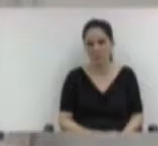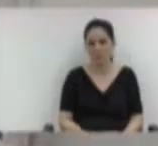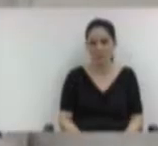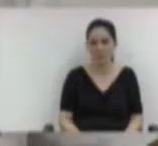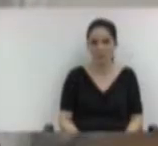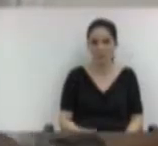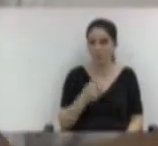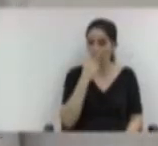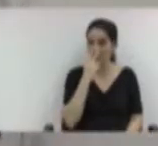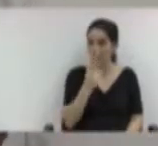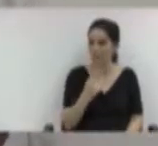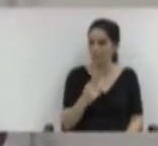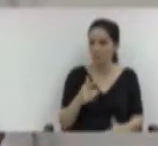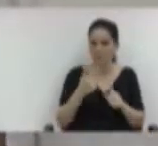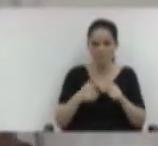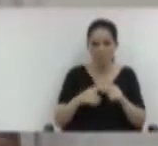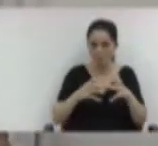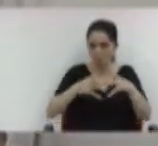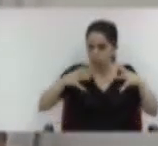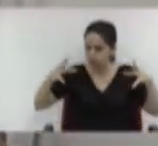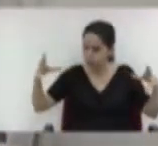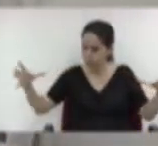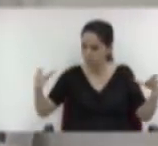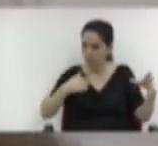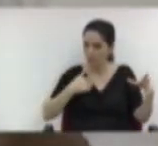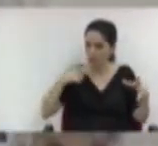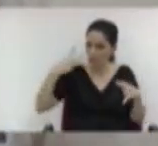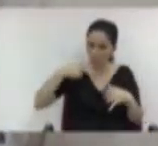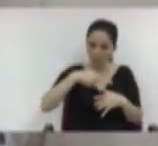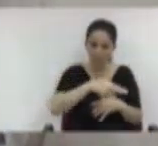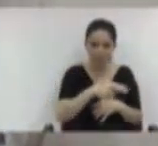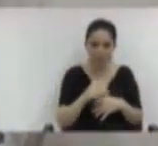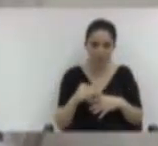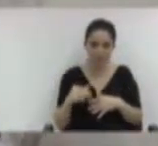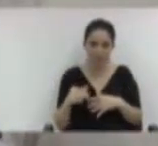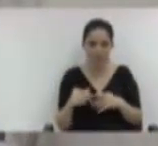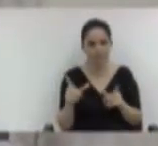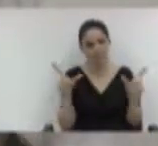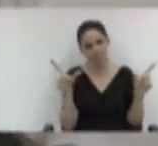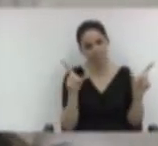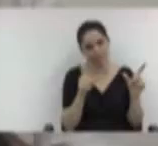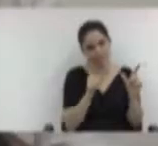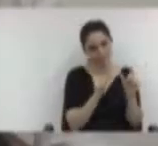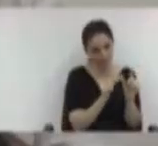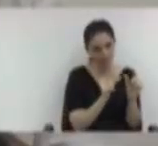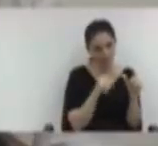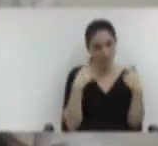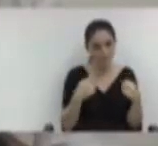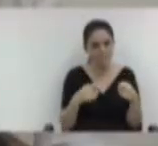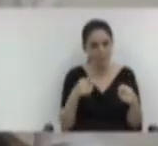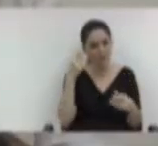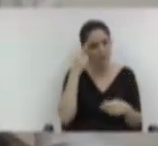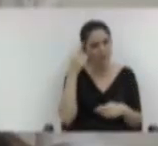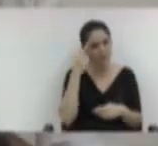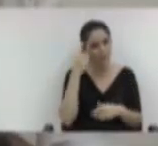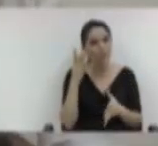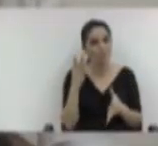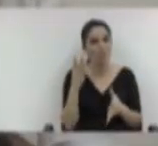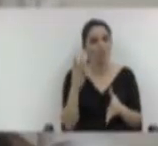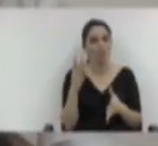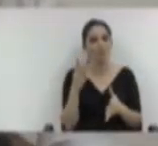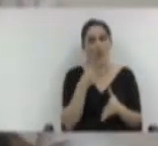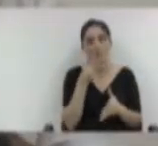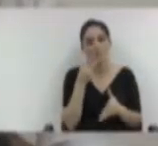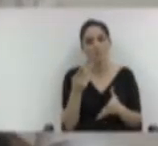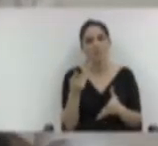ver a coisa certa, bem de perto com o que aconteceu, não é aquilo que foi colocado. Então, tem que tomar um pouco de consciência do que a gente está falando, do que a gente